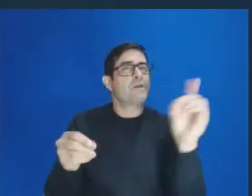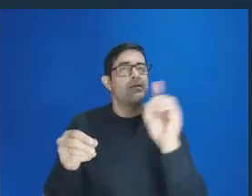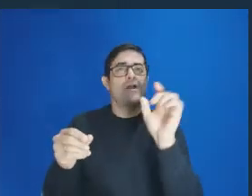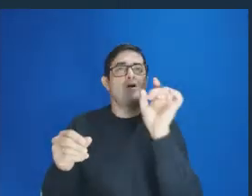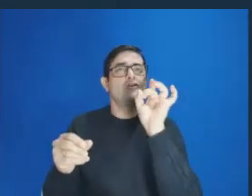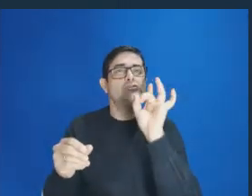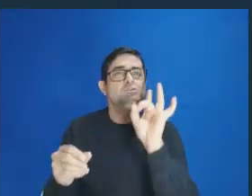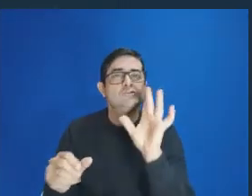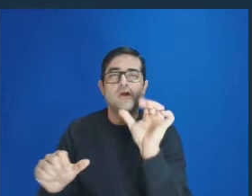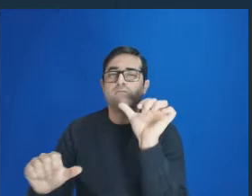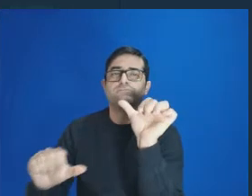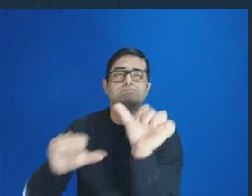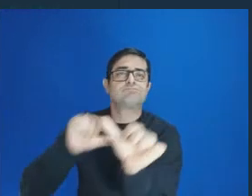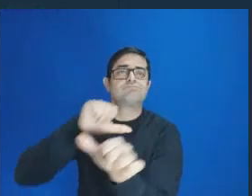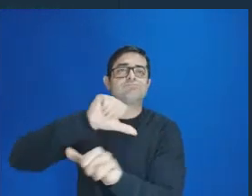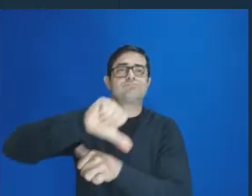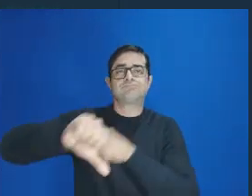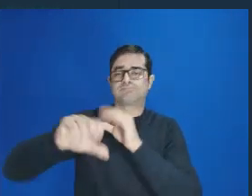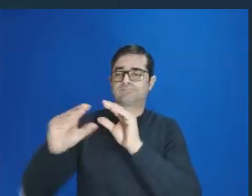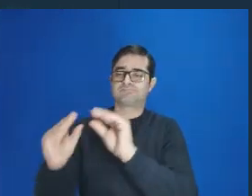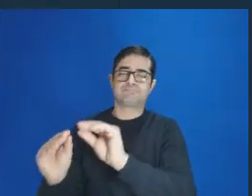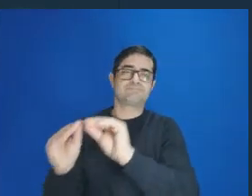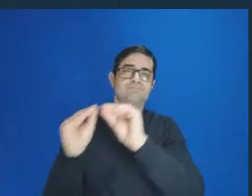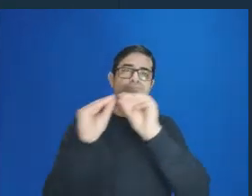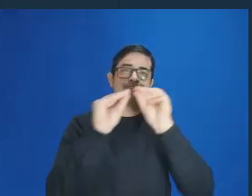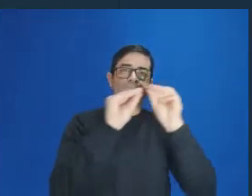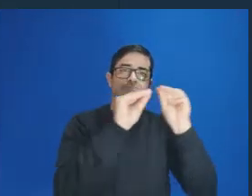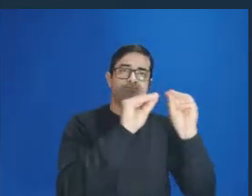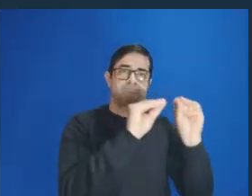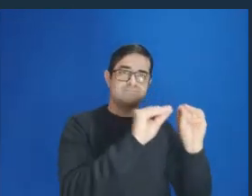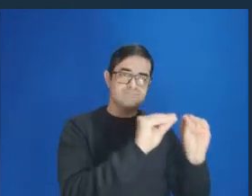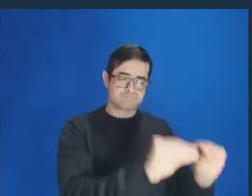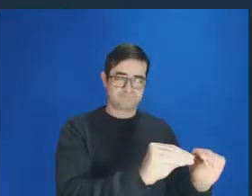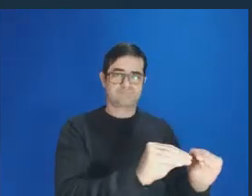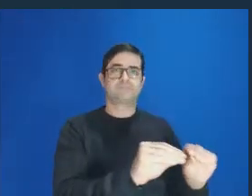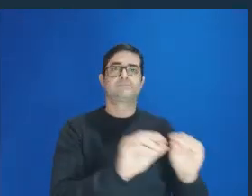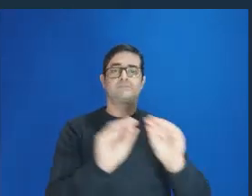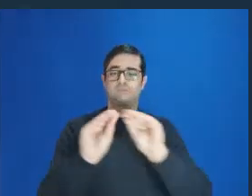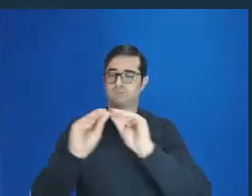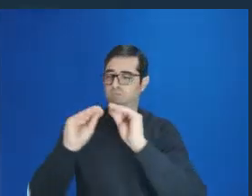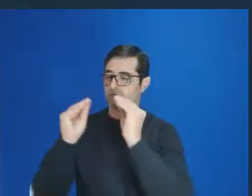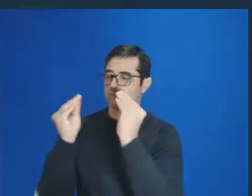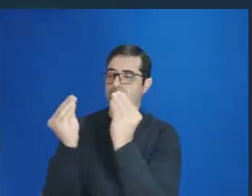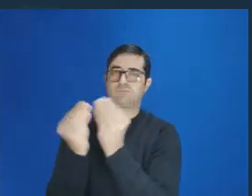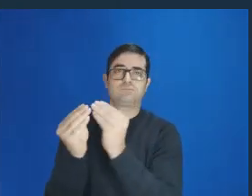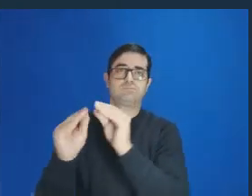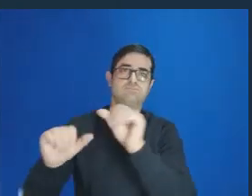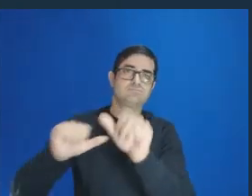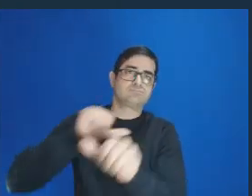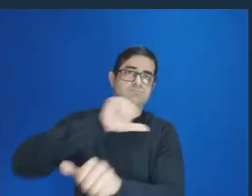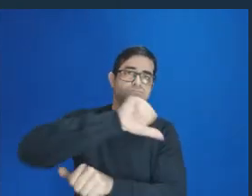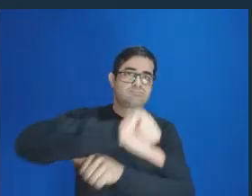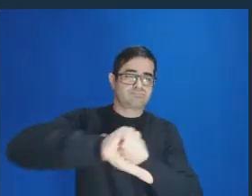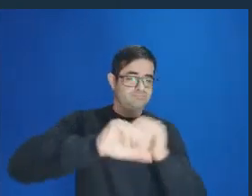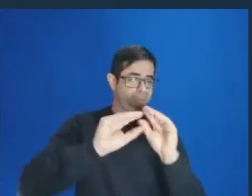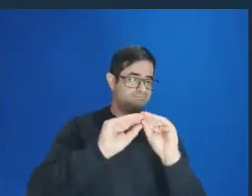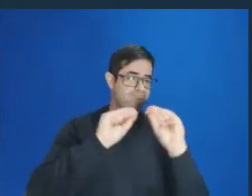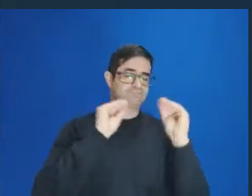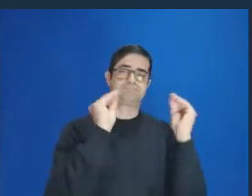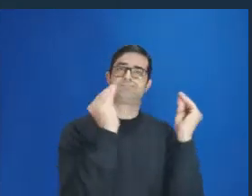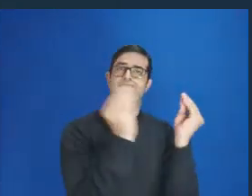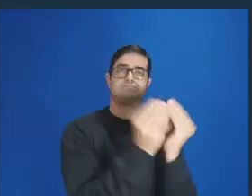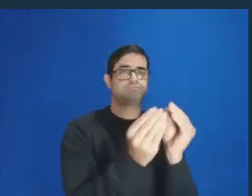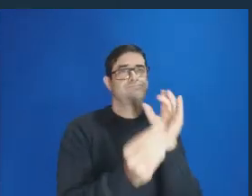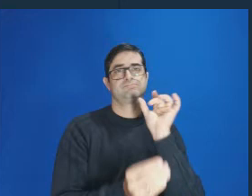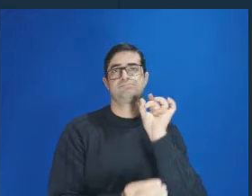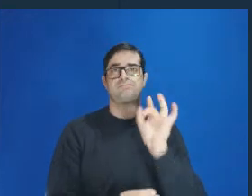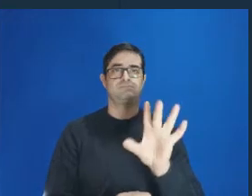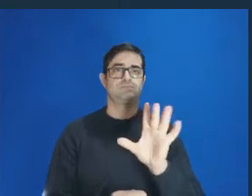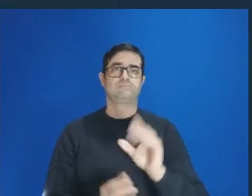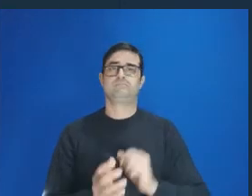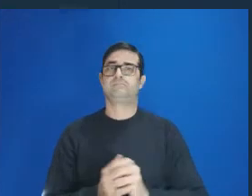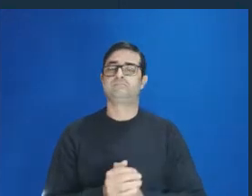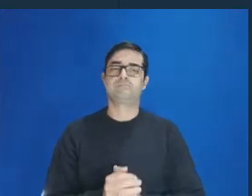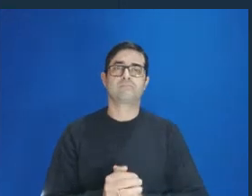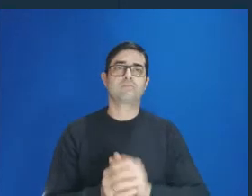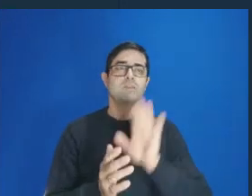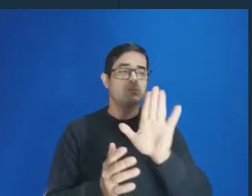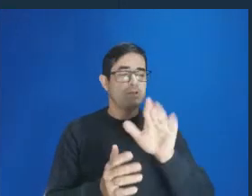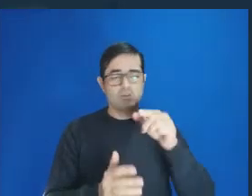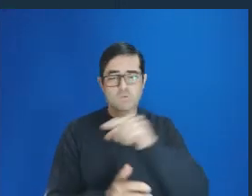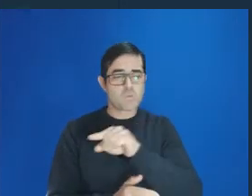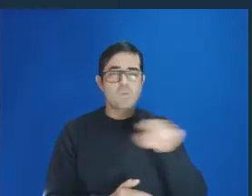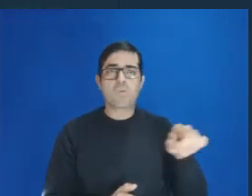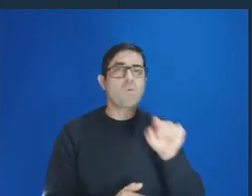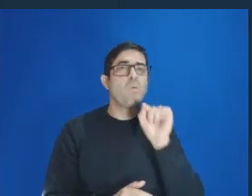né? Então ela vai de um lugar para o outro lugar, de um organismo para outro organismo, e ela muda de uma substância em outra substância. Mas para que